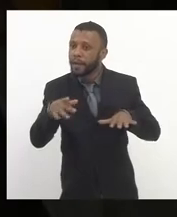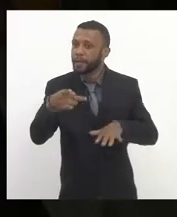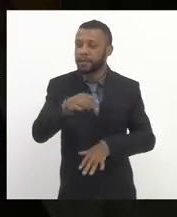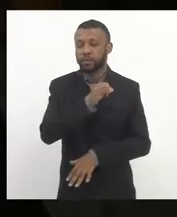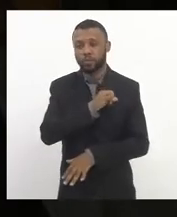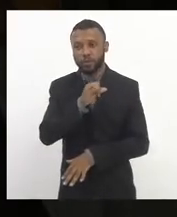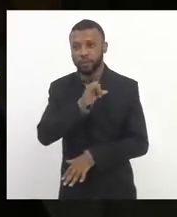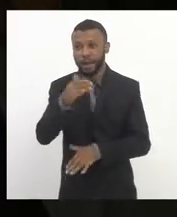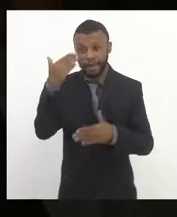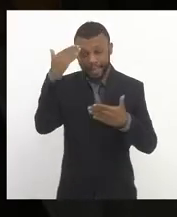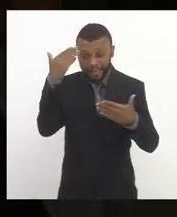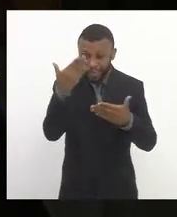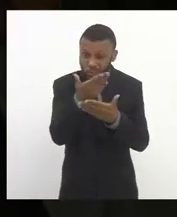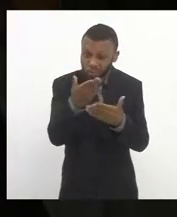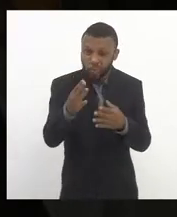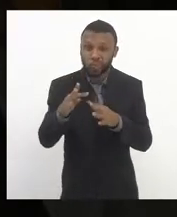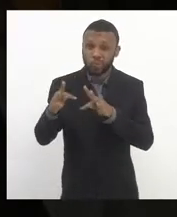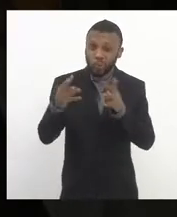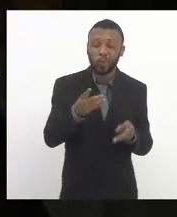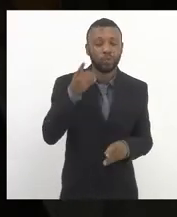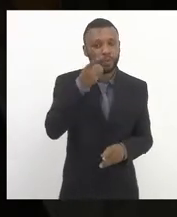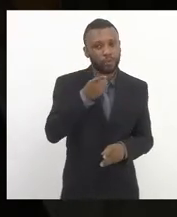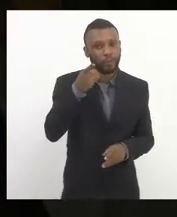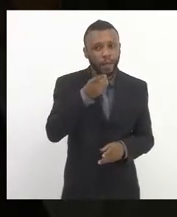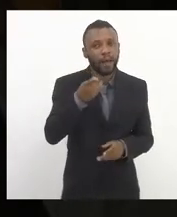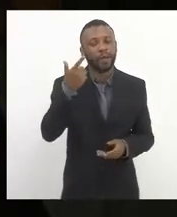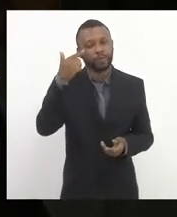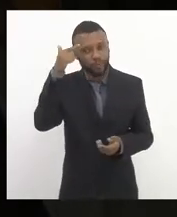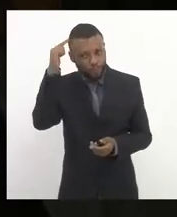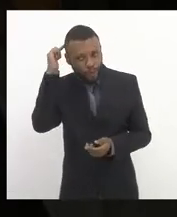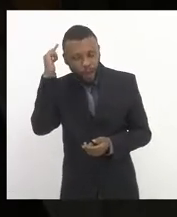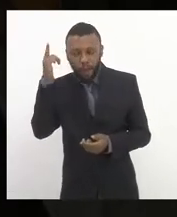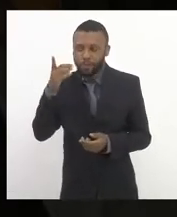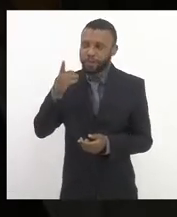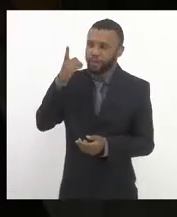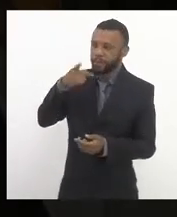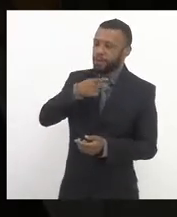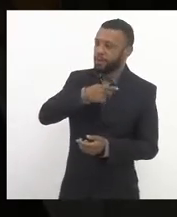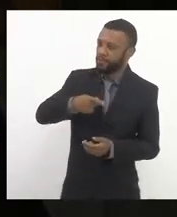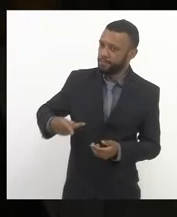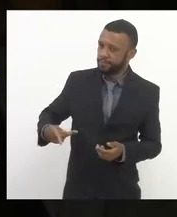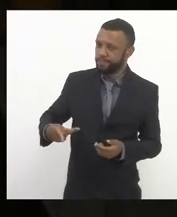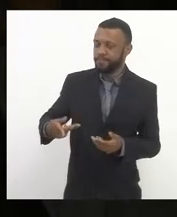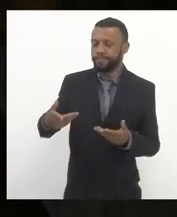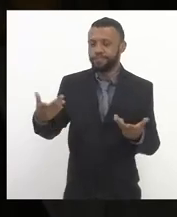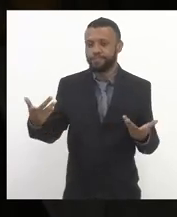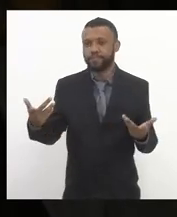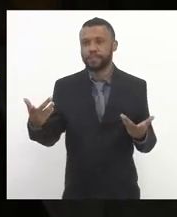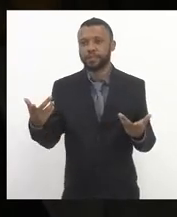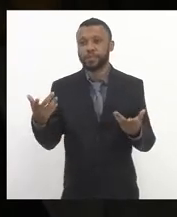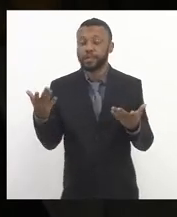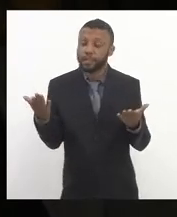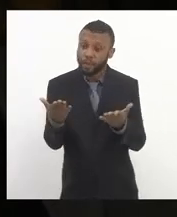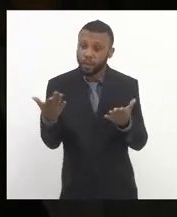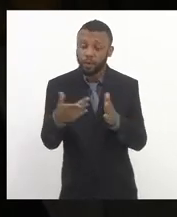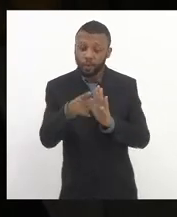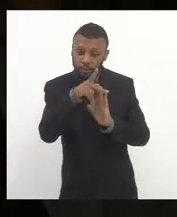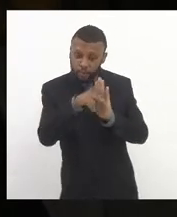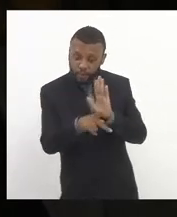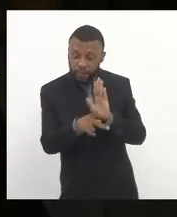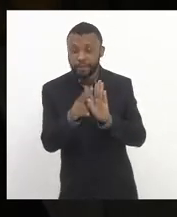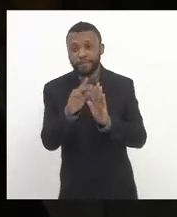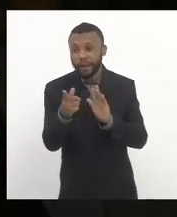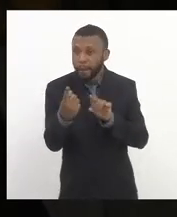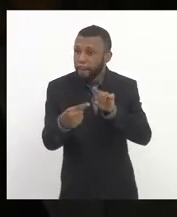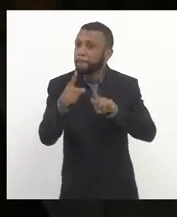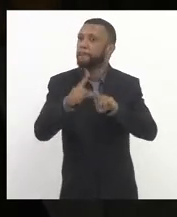Paulo, pelas jornadas de parceria que já temos tido nesse setor, e agora em torno do projeto que deve prosperar com urgência e deve